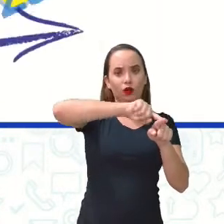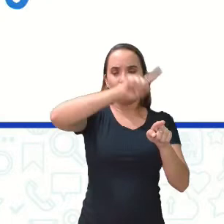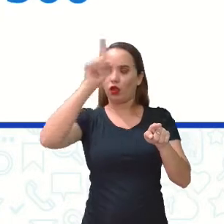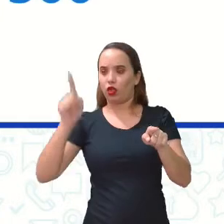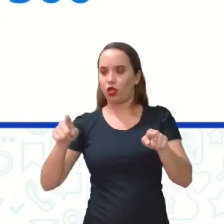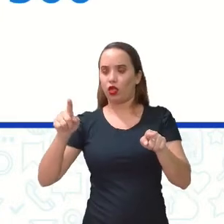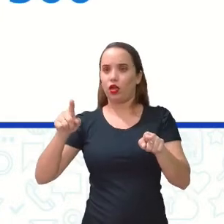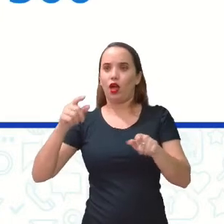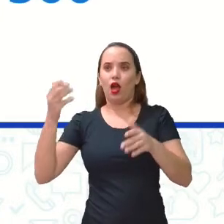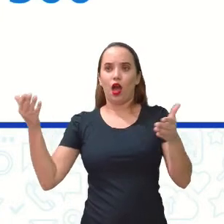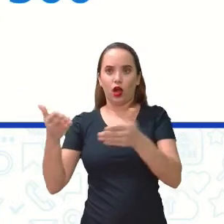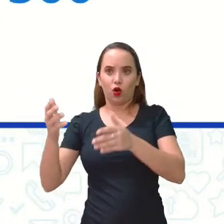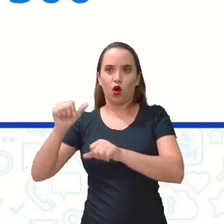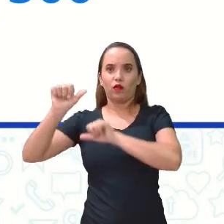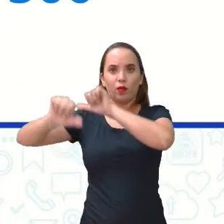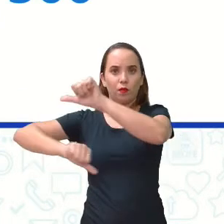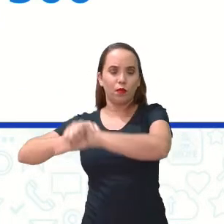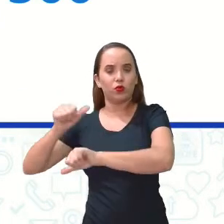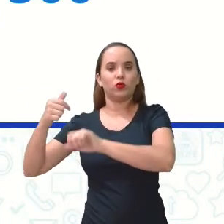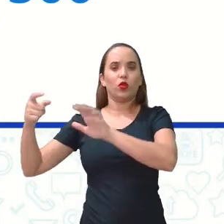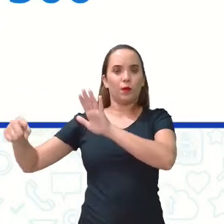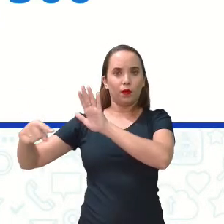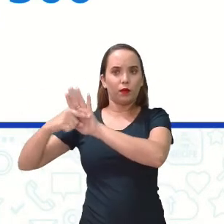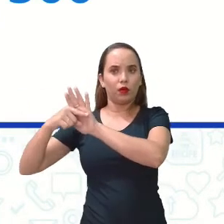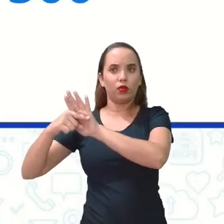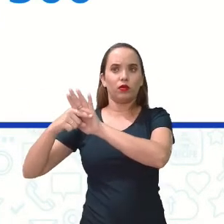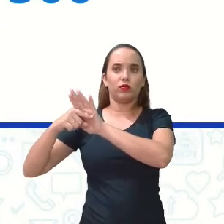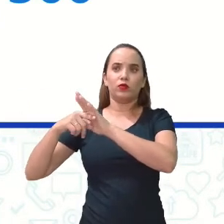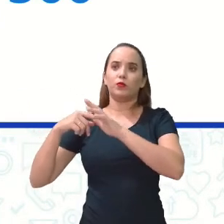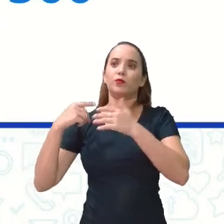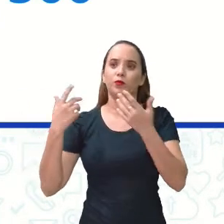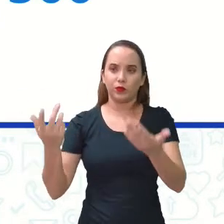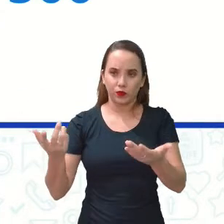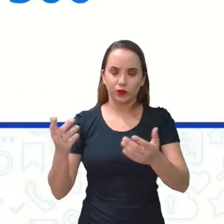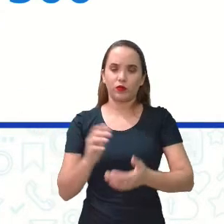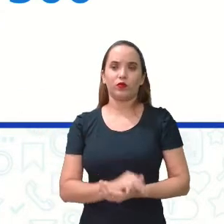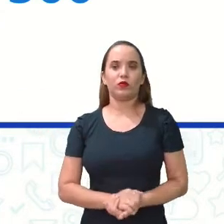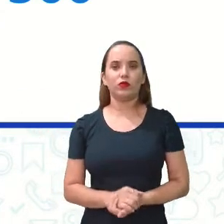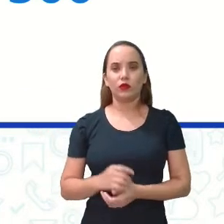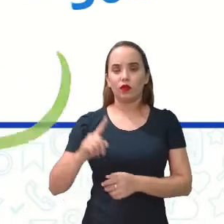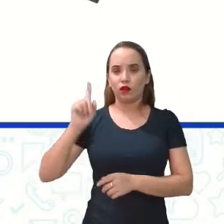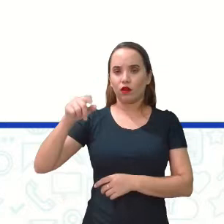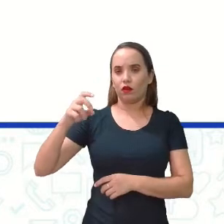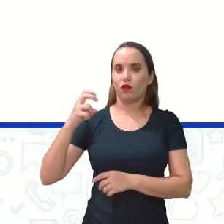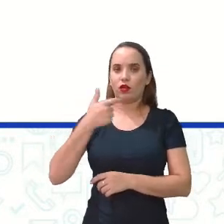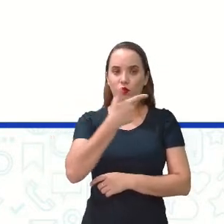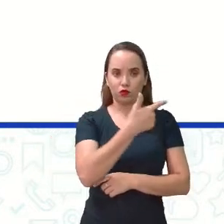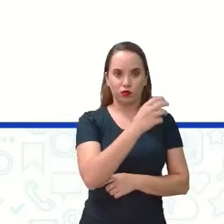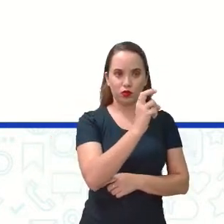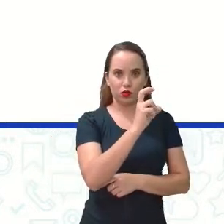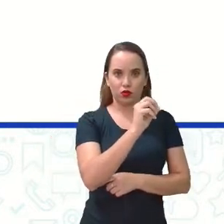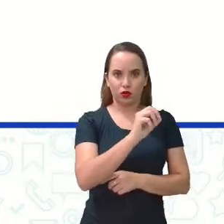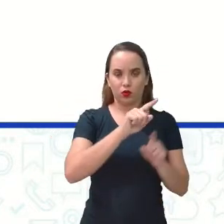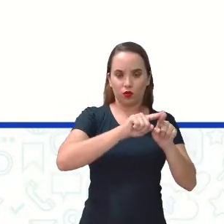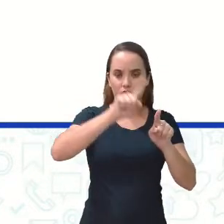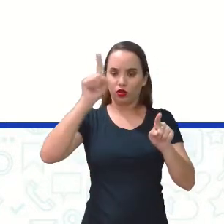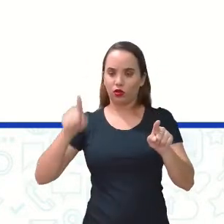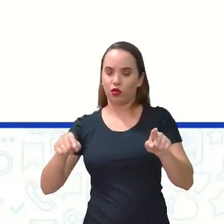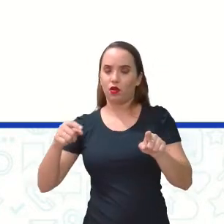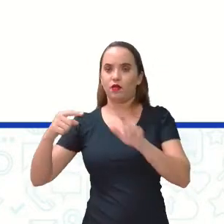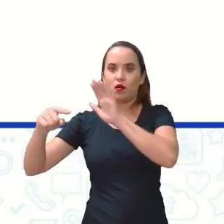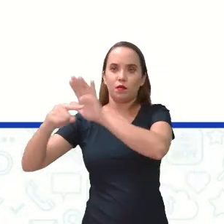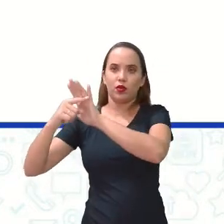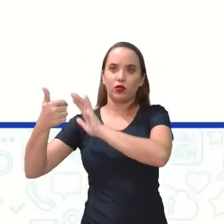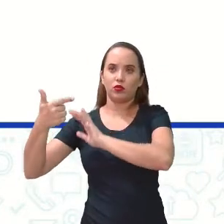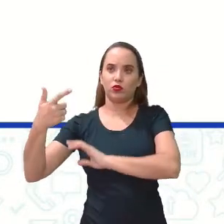da equação, eu vou ter aquele valor ali subtraído de 500, não é isso? Só que isso daí,